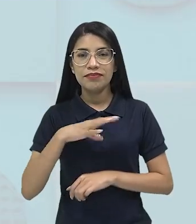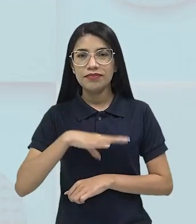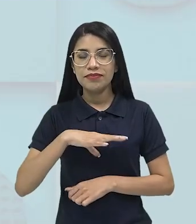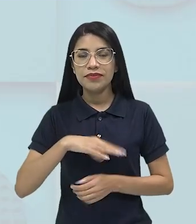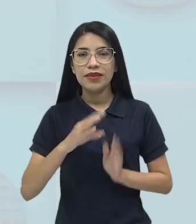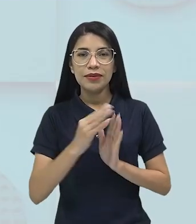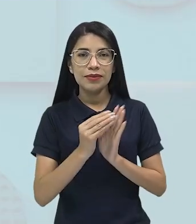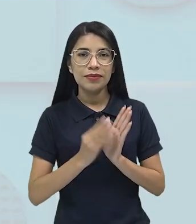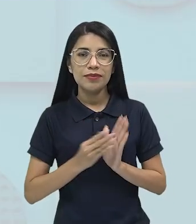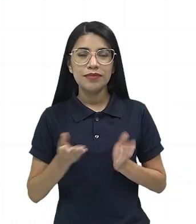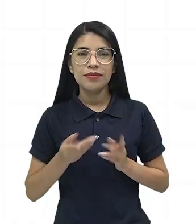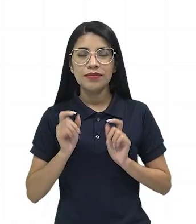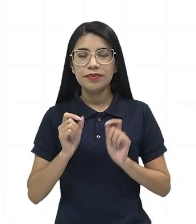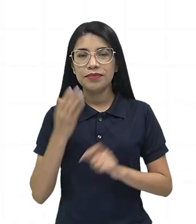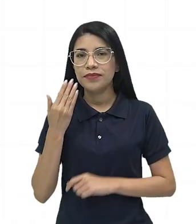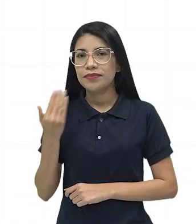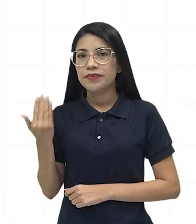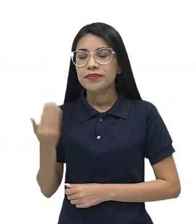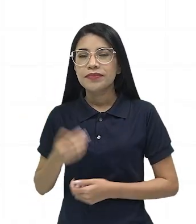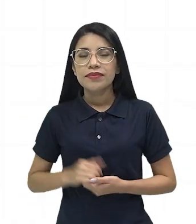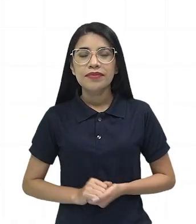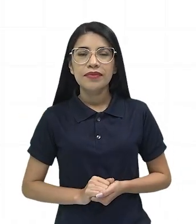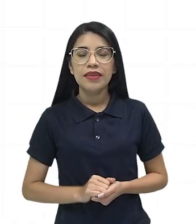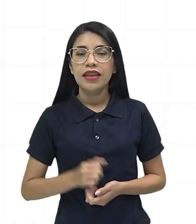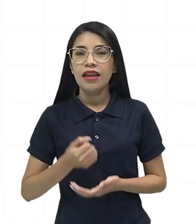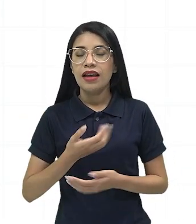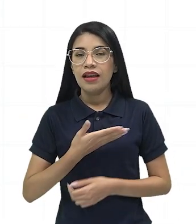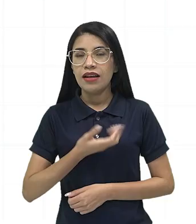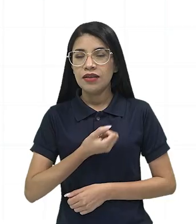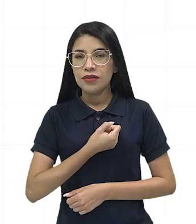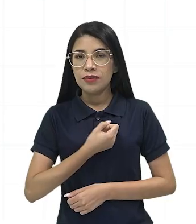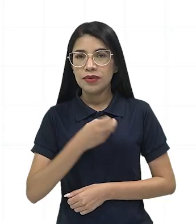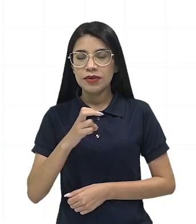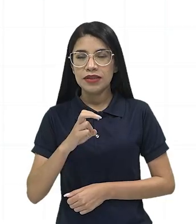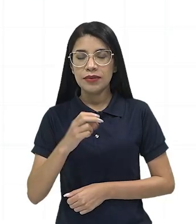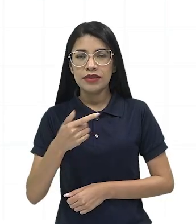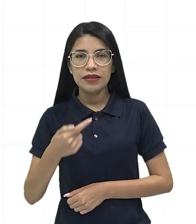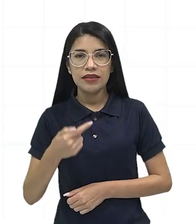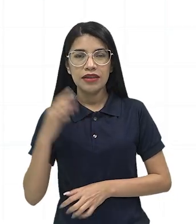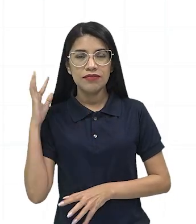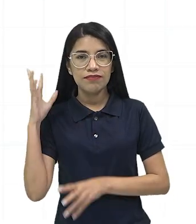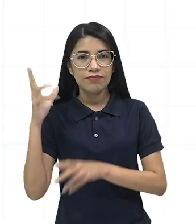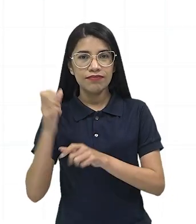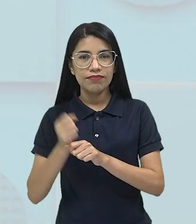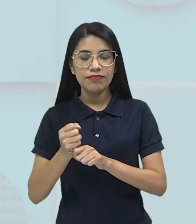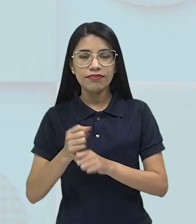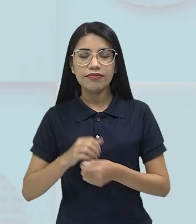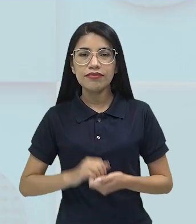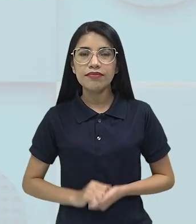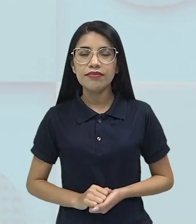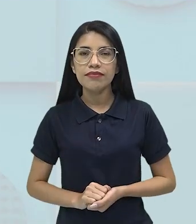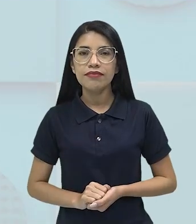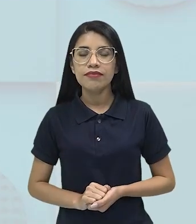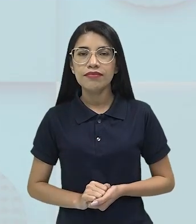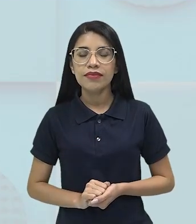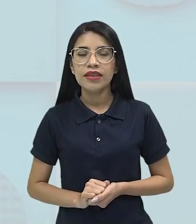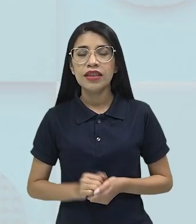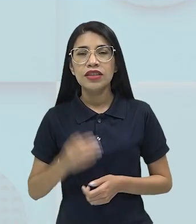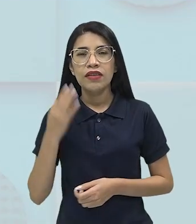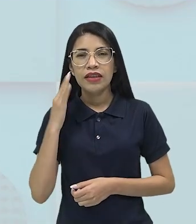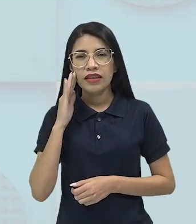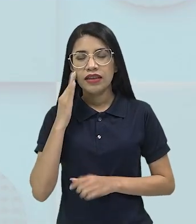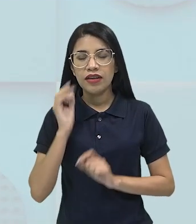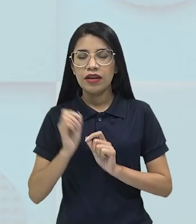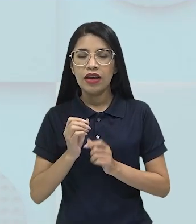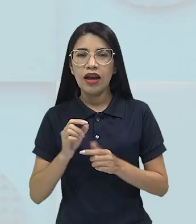vamos observar o que teremos na nossa aula. Aula 57, revisão e avaliação. Nós vamos compreender um pouquinho